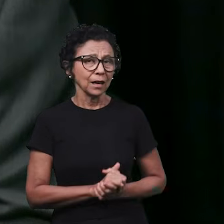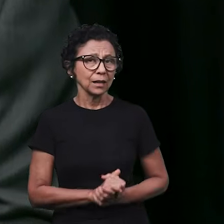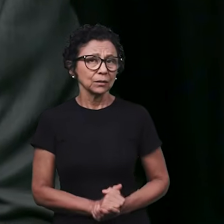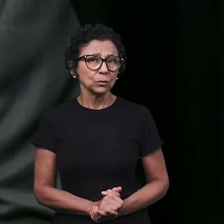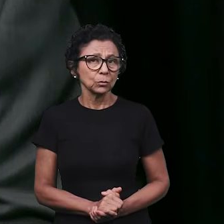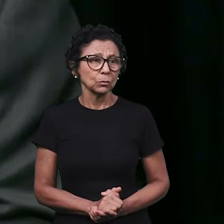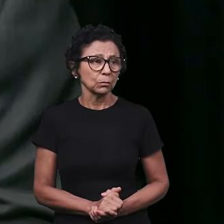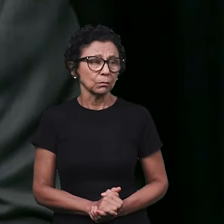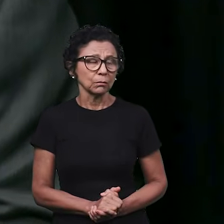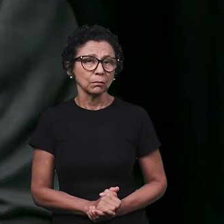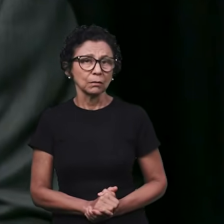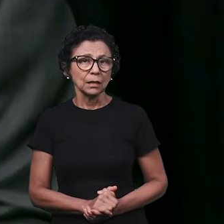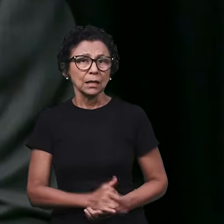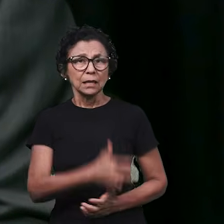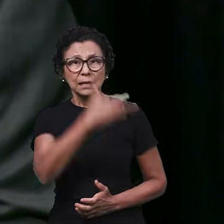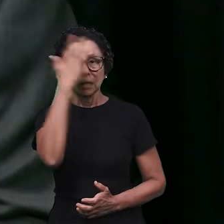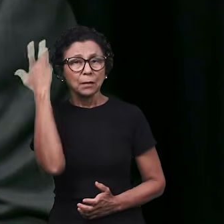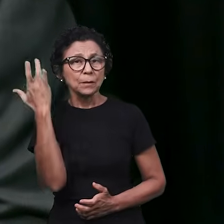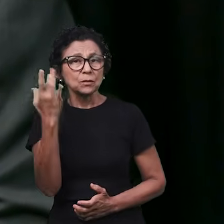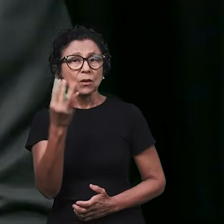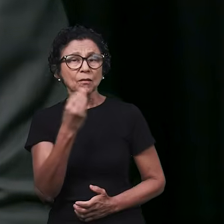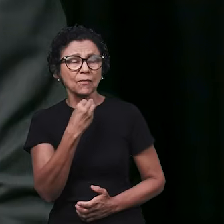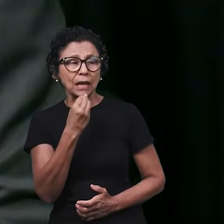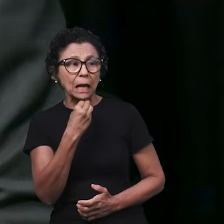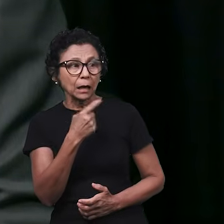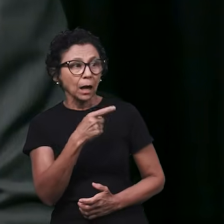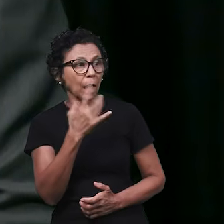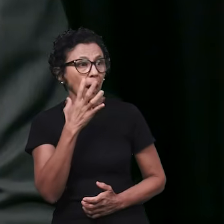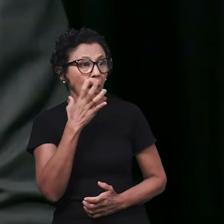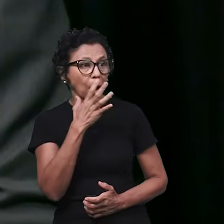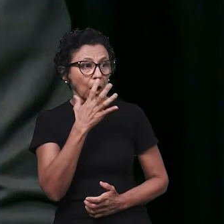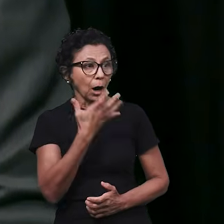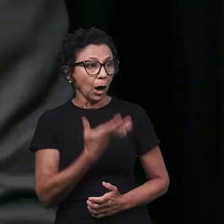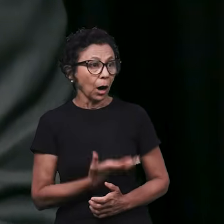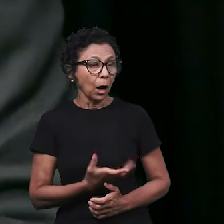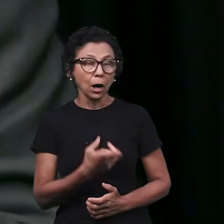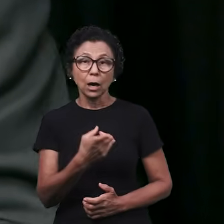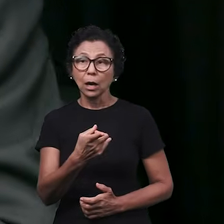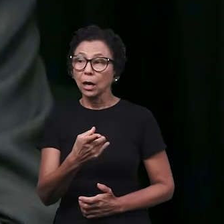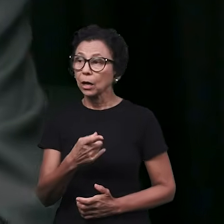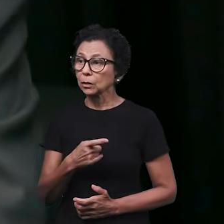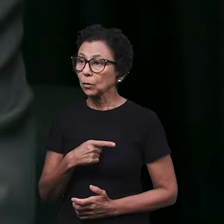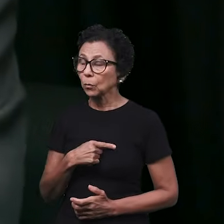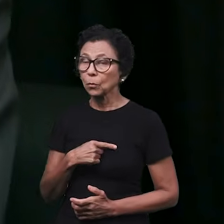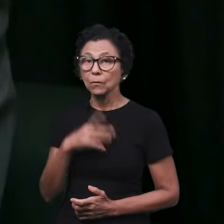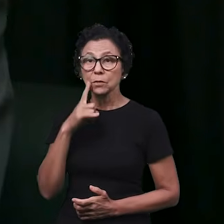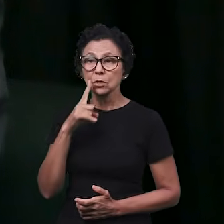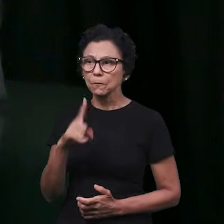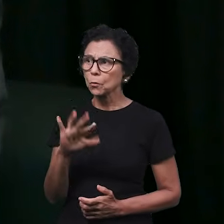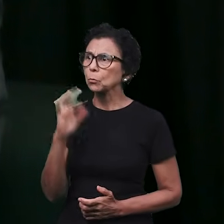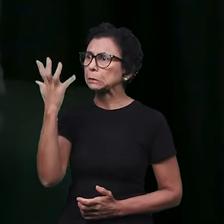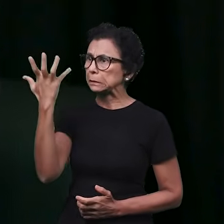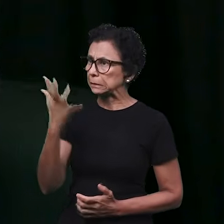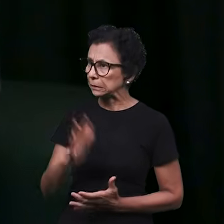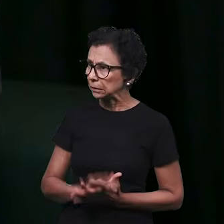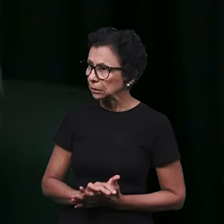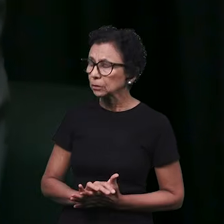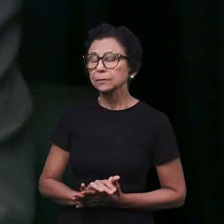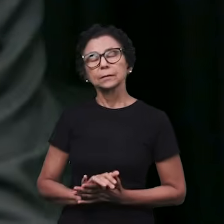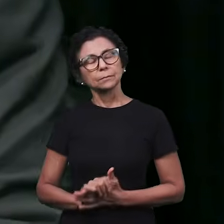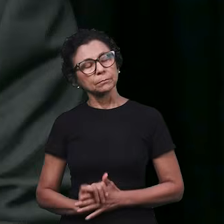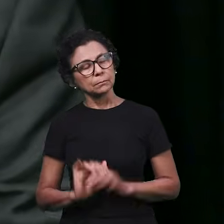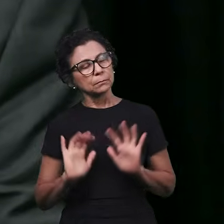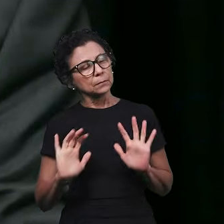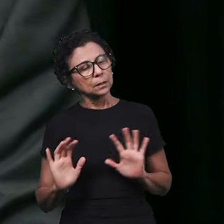Vou me abster, né? Para não É escandalizar. o fraco. Isso aqui escandaliza o fraco. Então, por amor ao meu chamado, ao meu